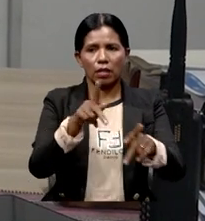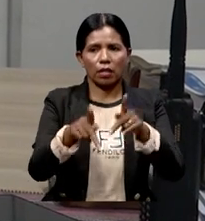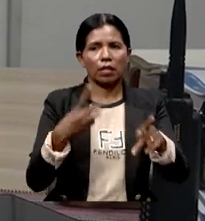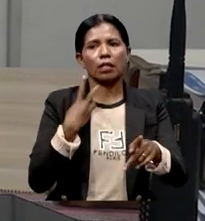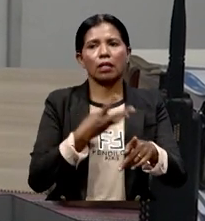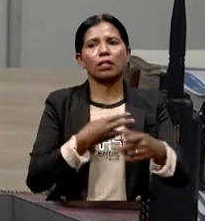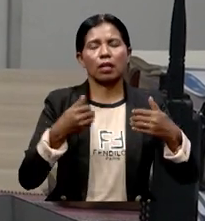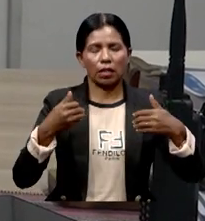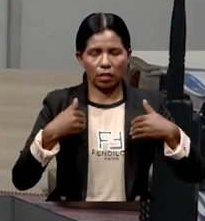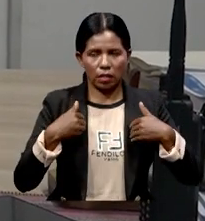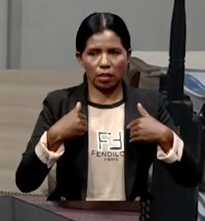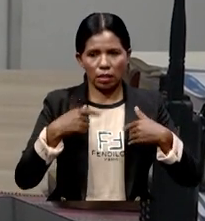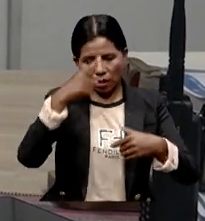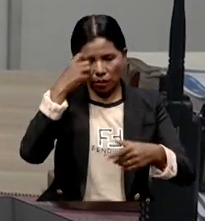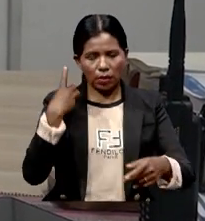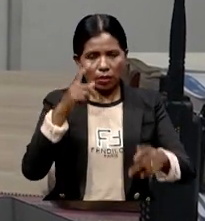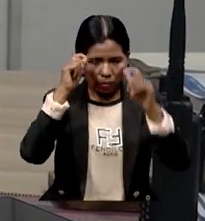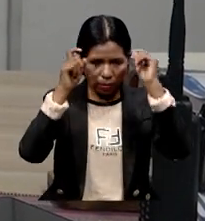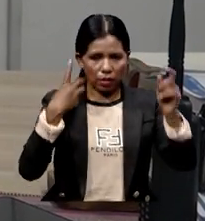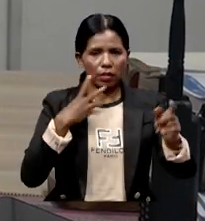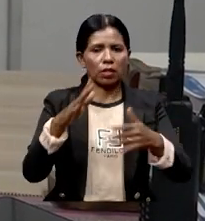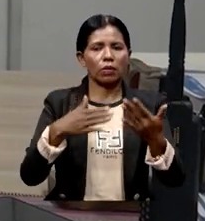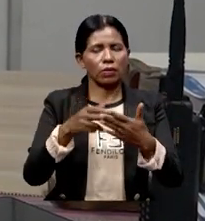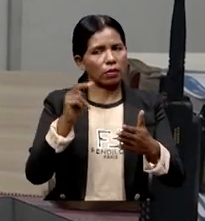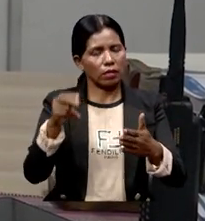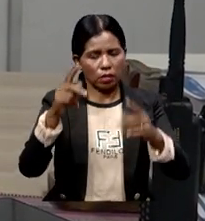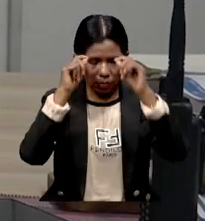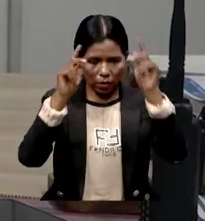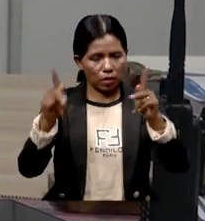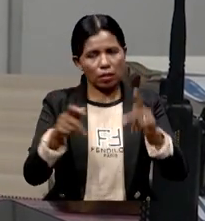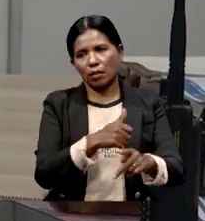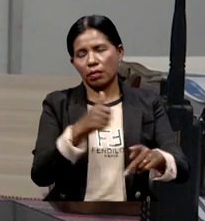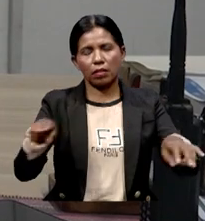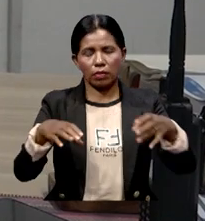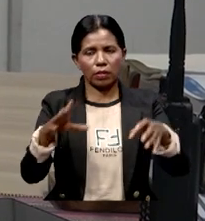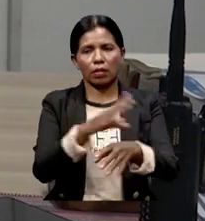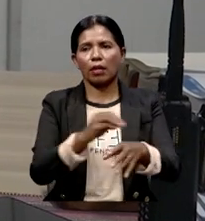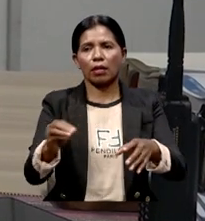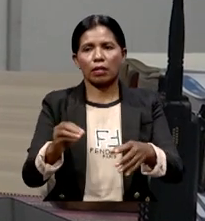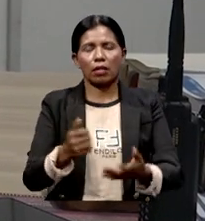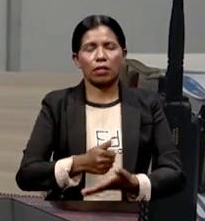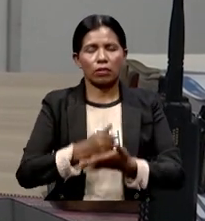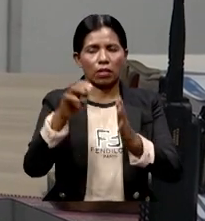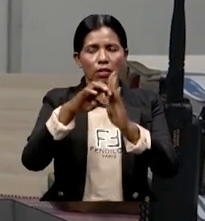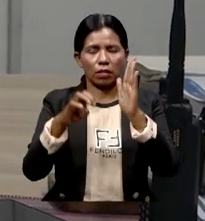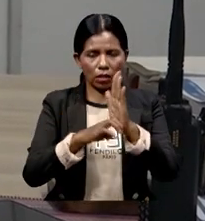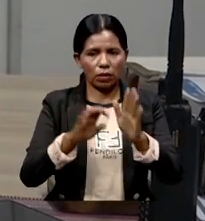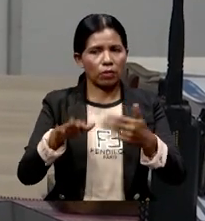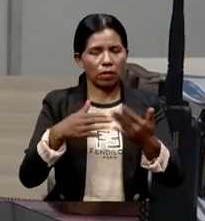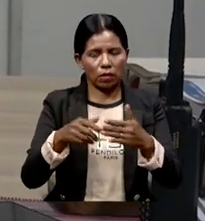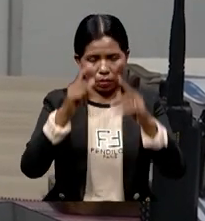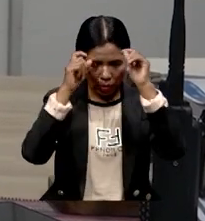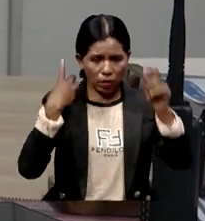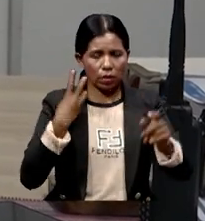iha obrigasaun tama timor ita hutunia timor ne laos wale ema ser servicio de funcionari sira servero estado ser makne timor ita ema